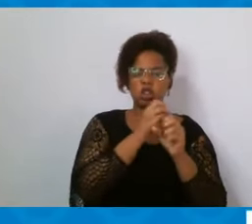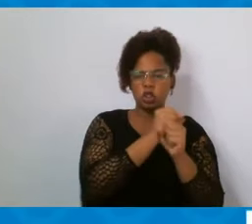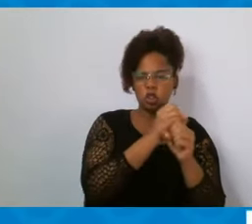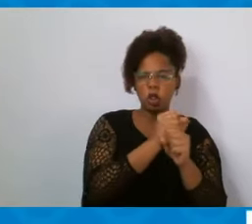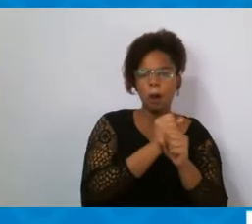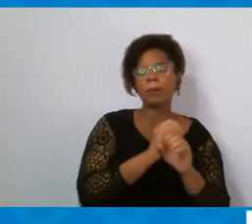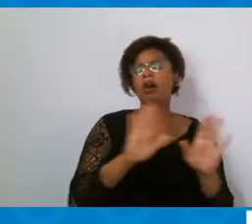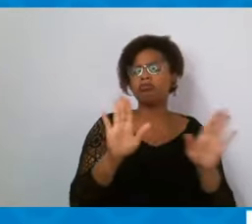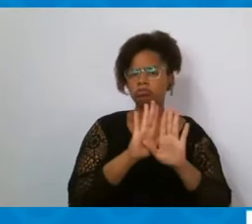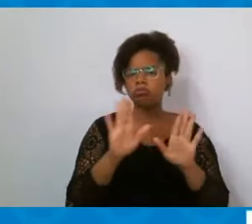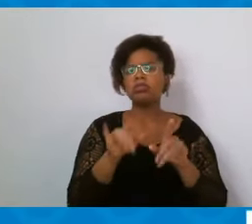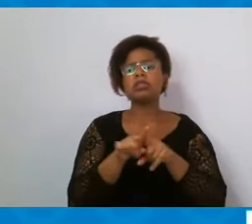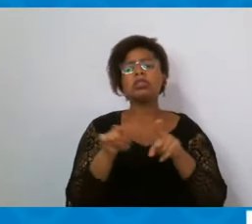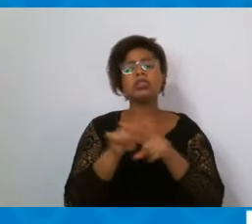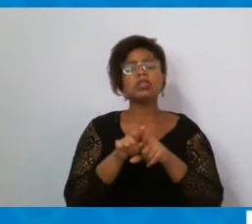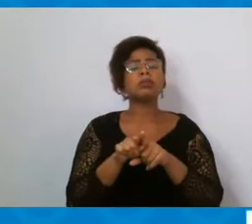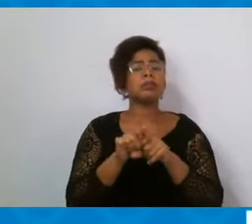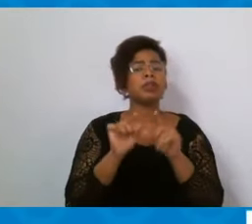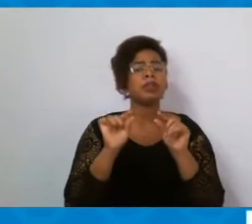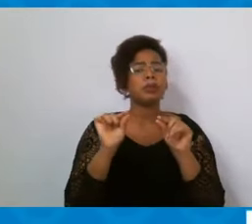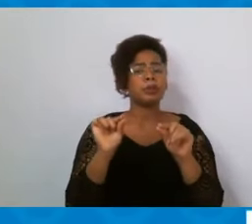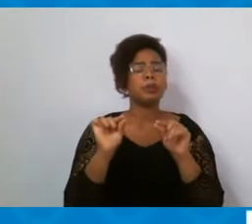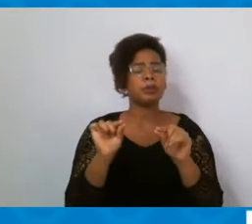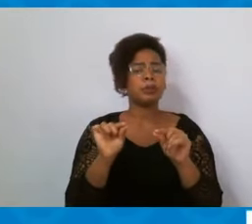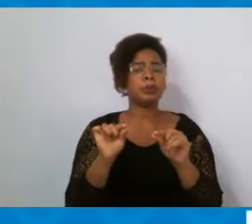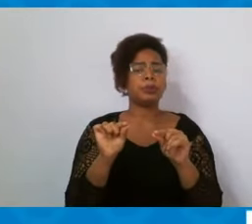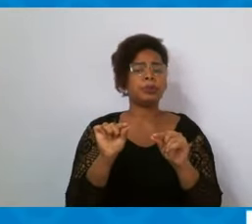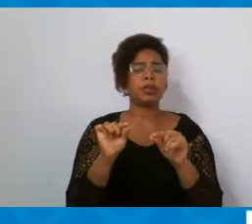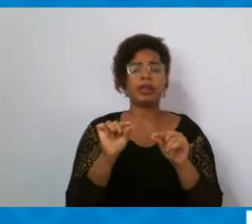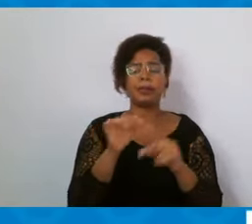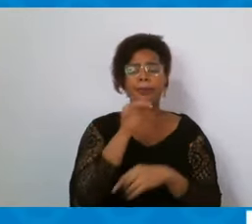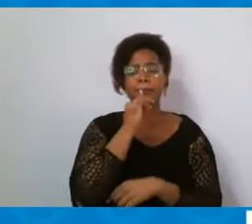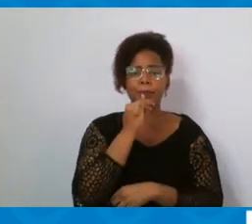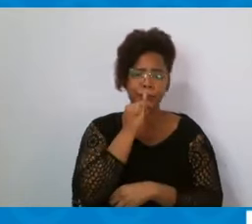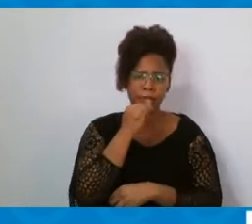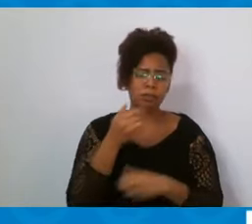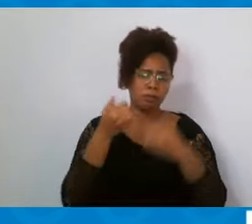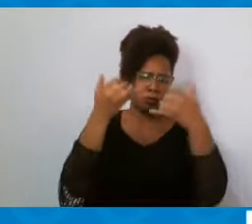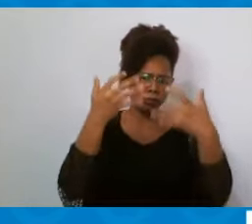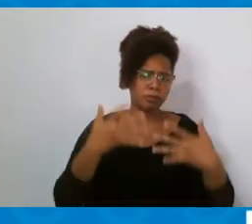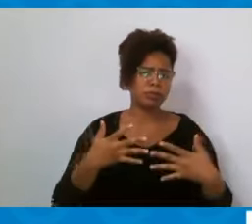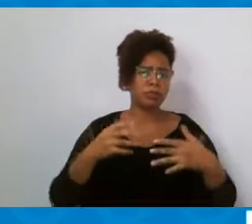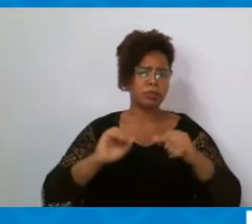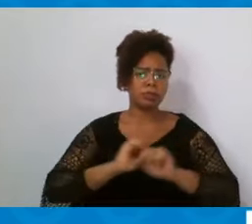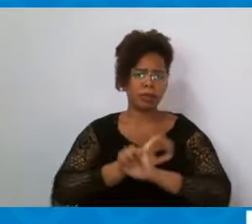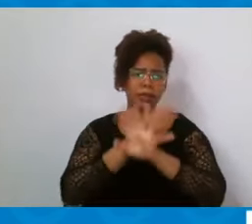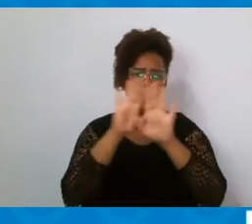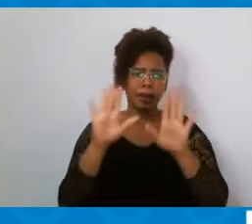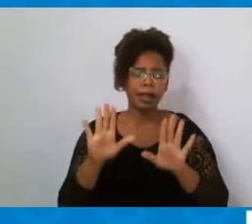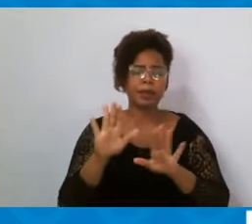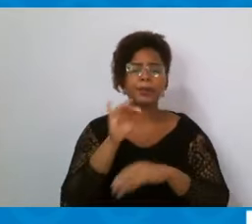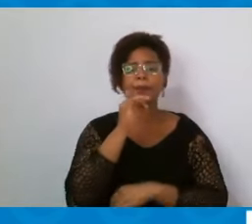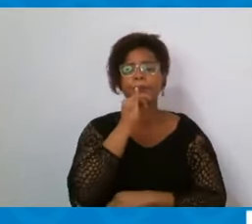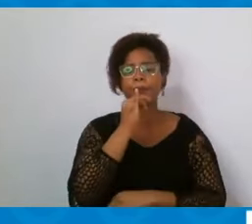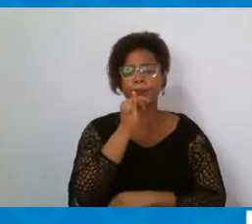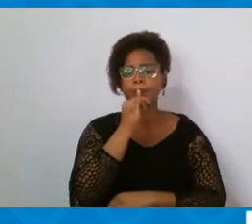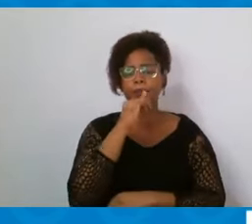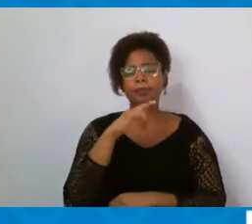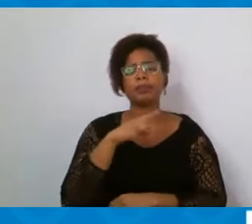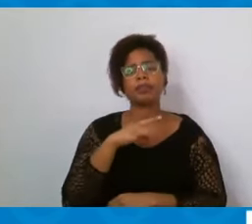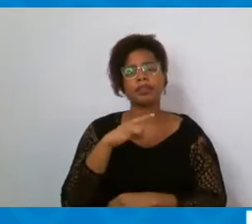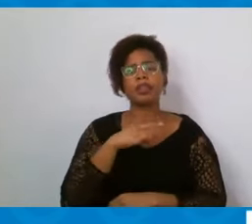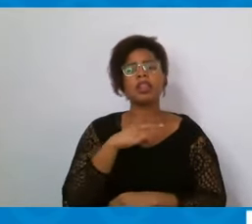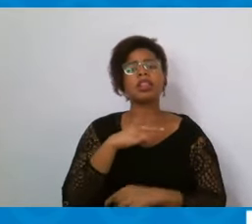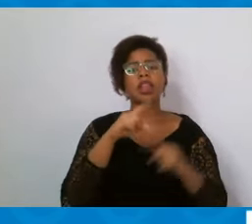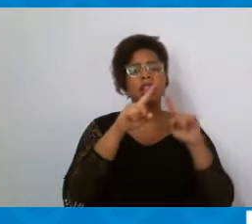de computações. Né? Um exemplo mais claro disso talvez seja, por exemplo, a soma dos triângulos dentro da